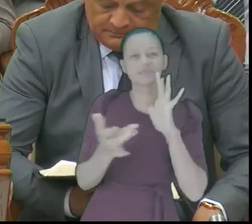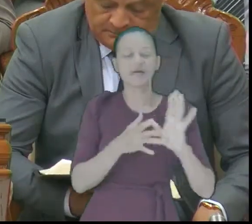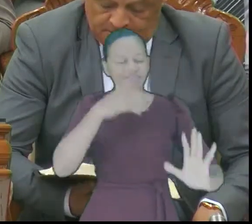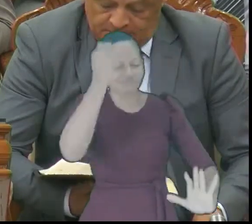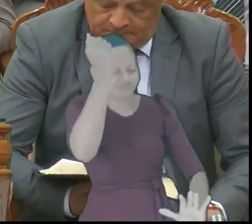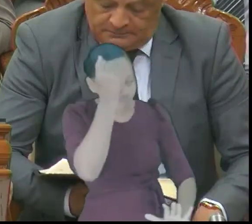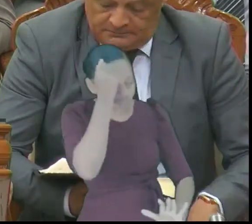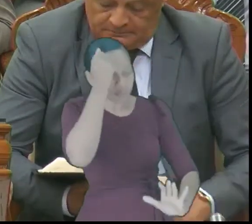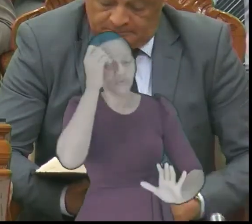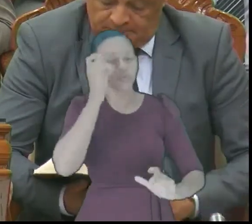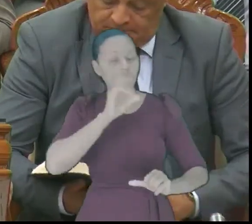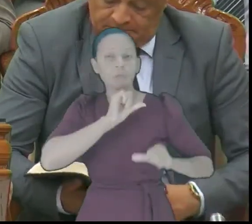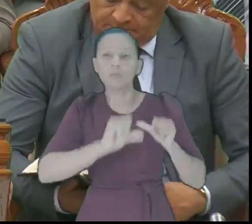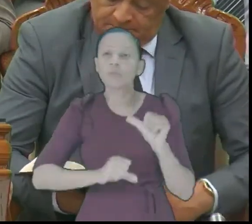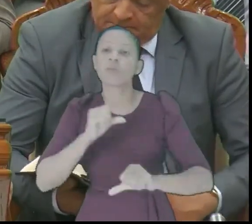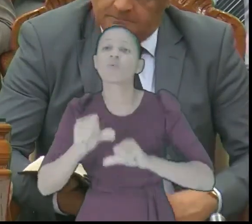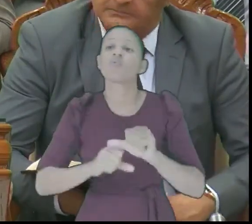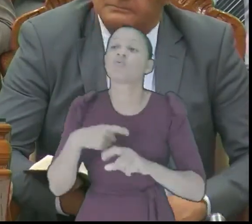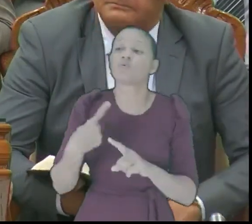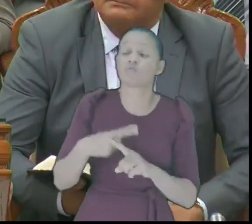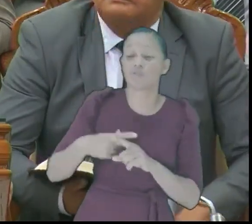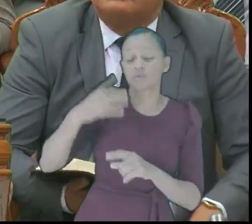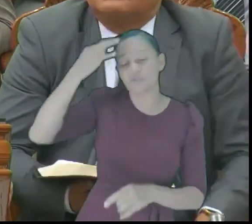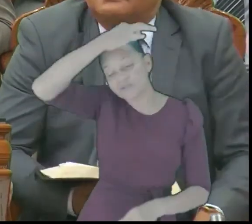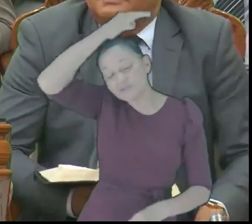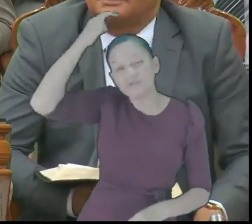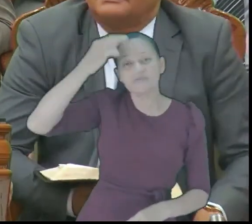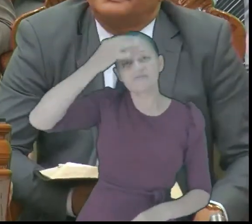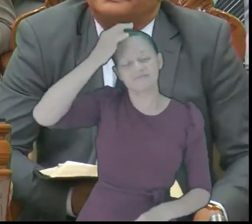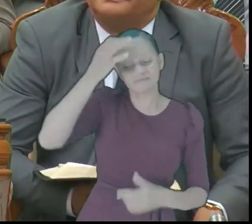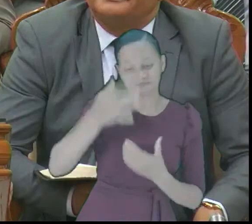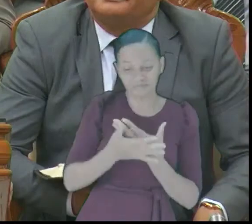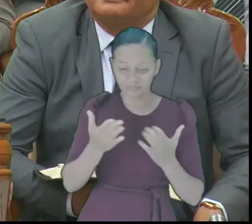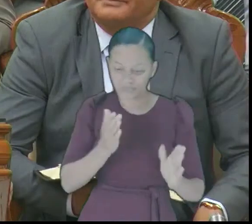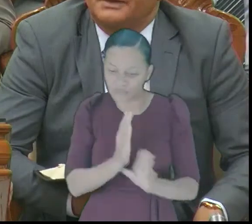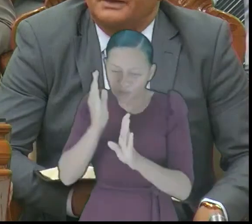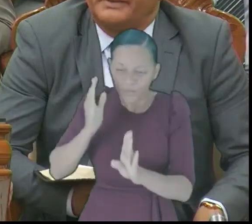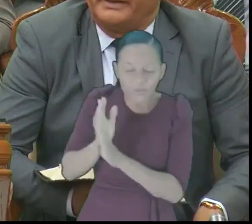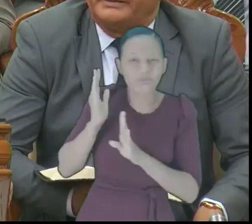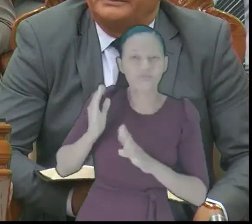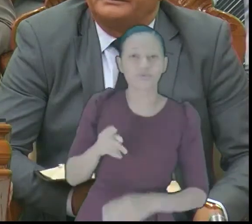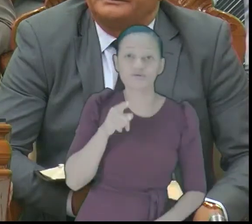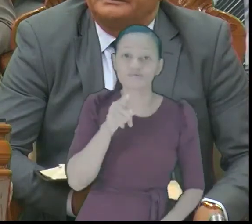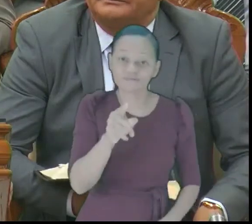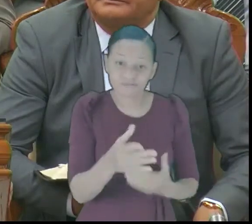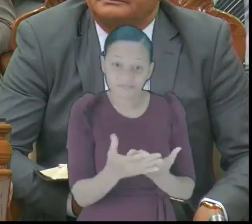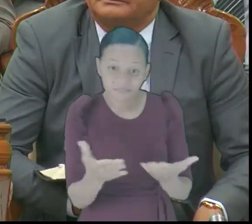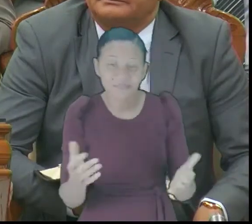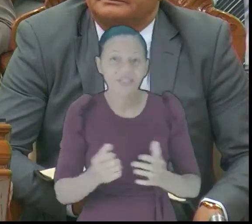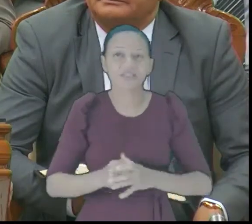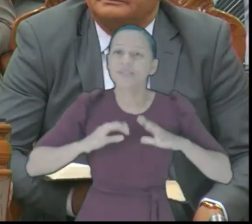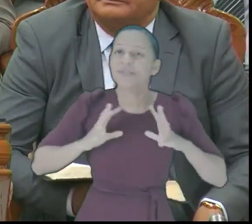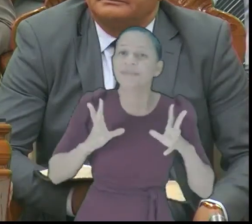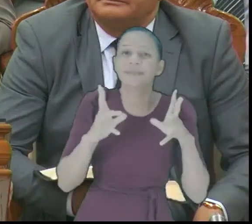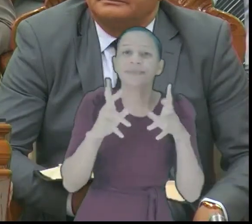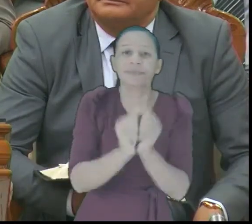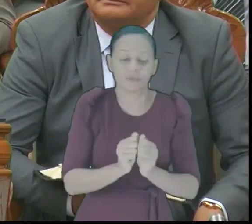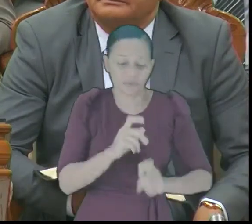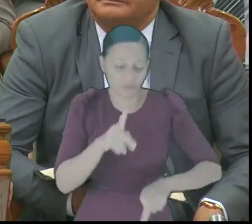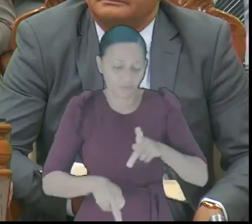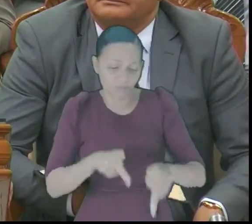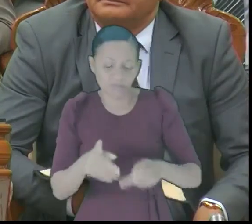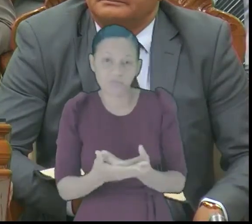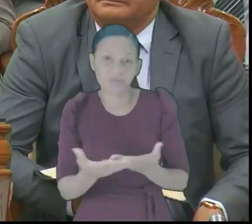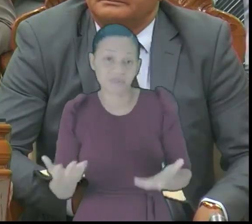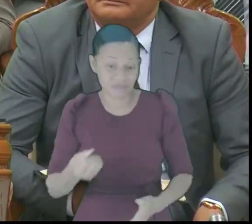você só se converteu porque o Espírito Santo agiu em você. Todo esse povo que está aqui, se